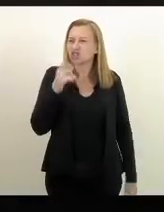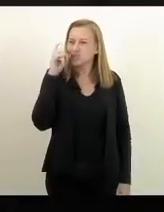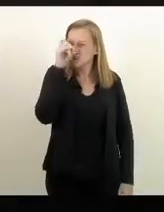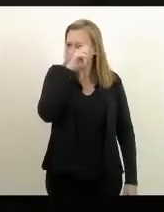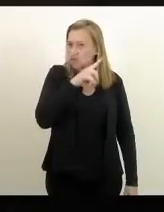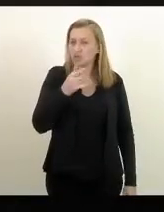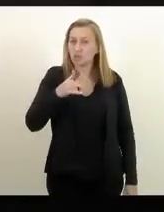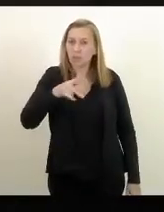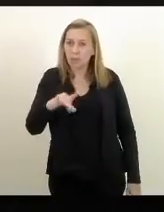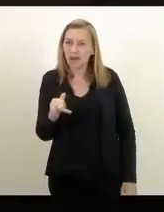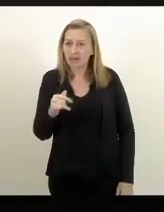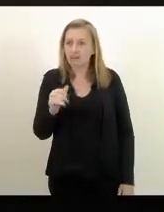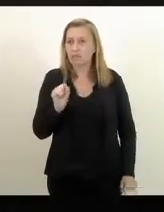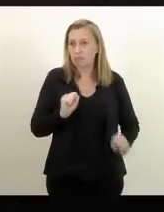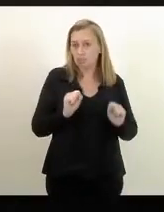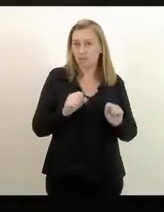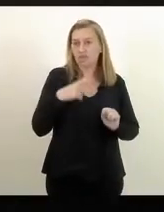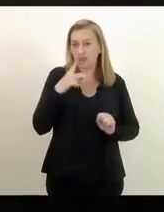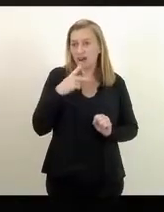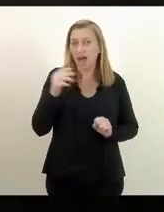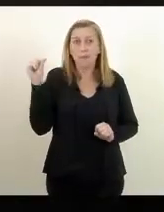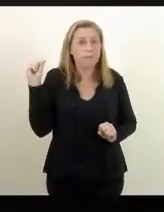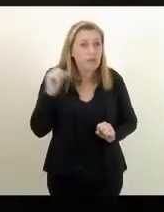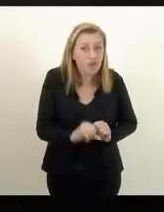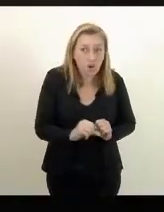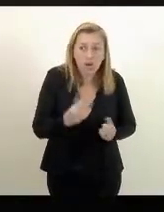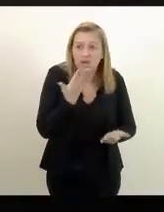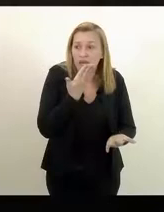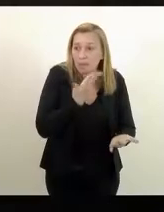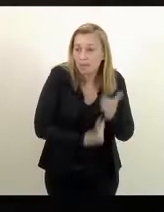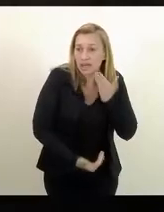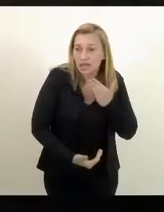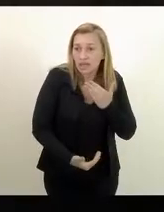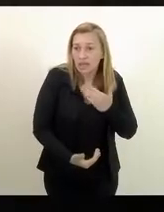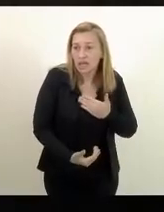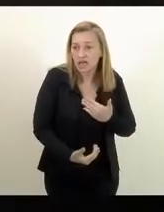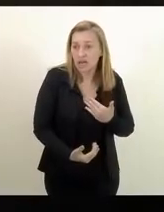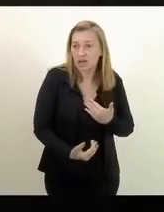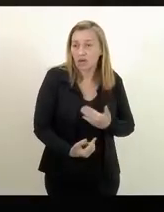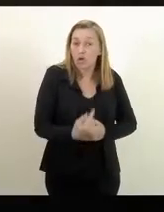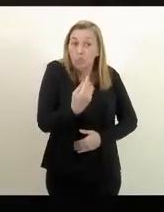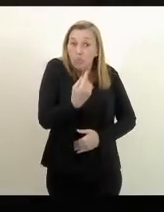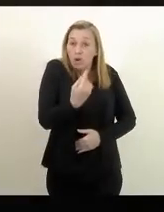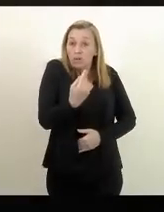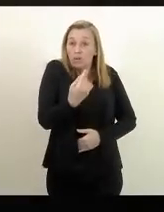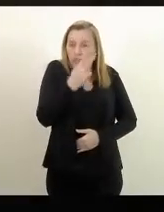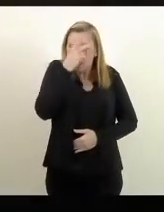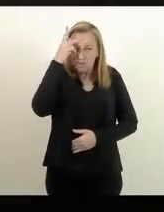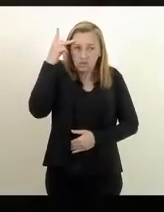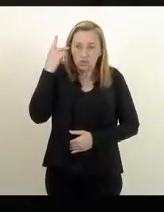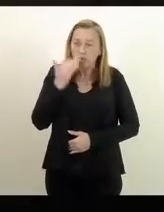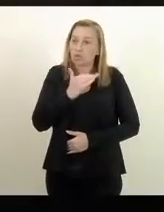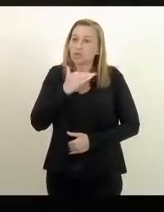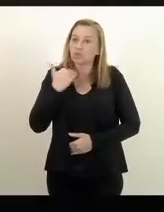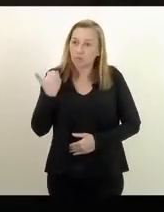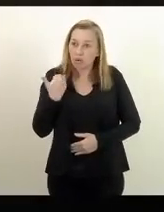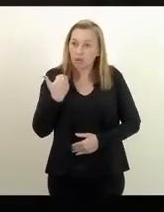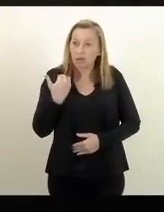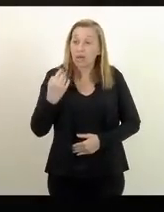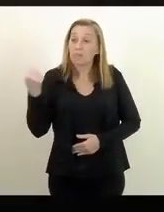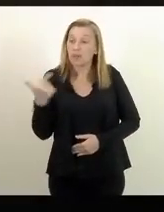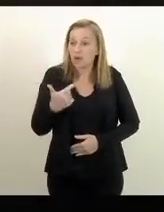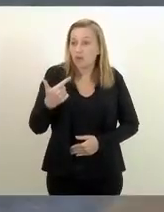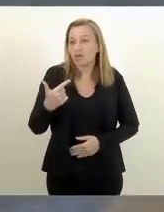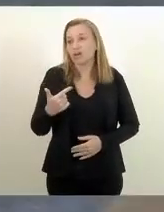dizer, mas pior do que perder alguém quando alguém morre, desaparecer.